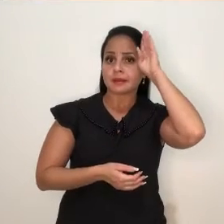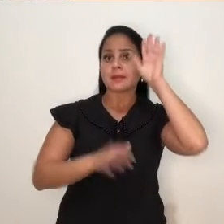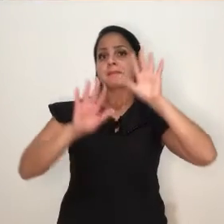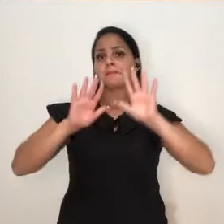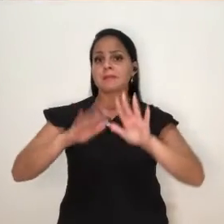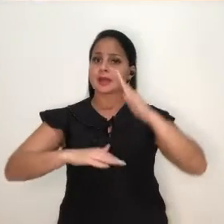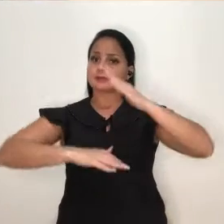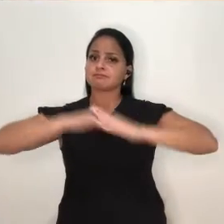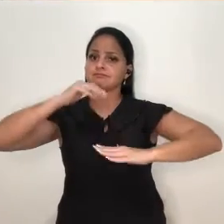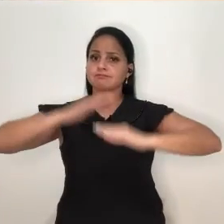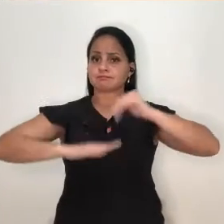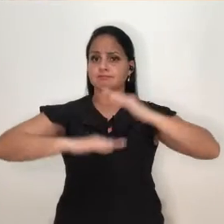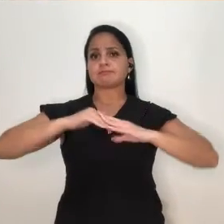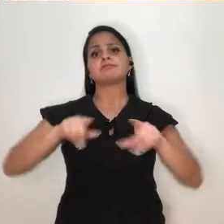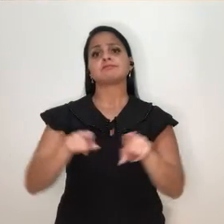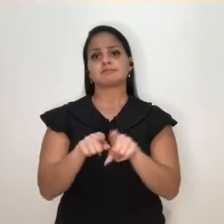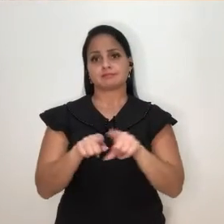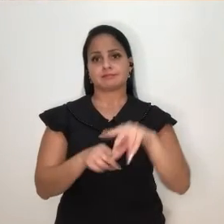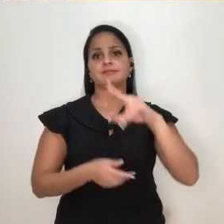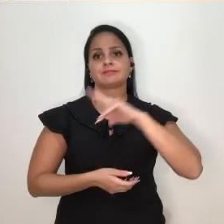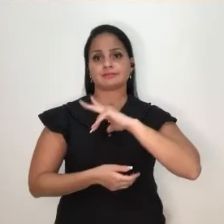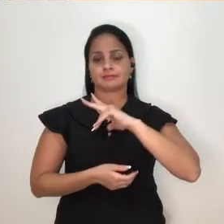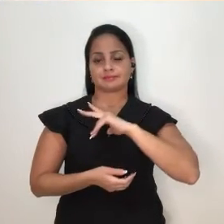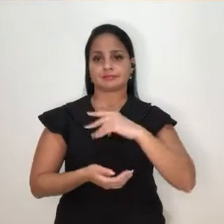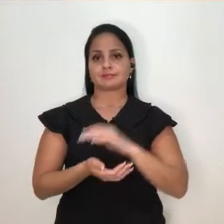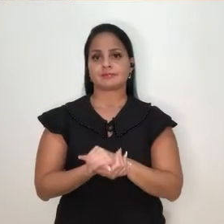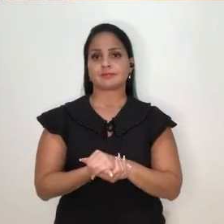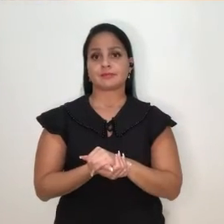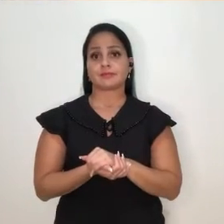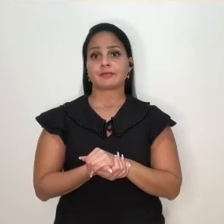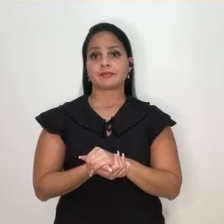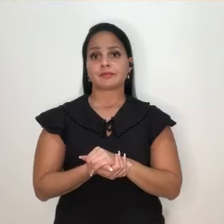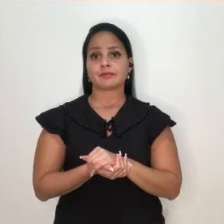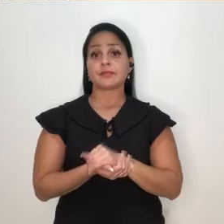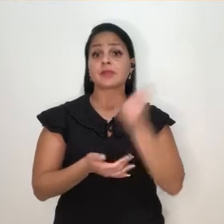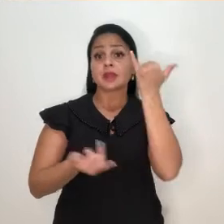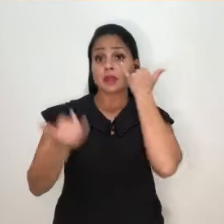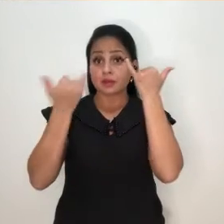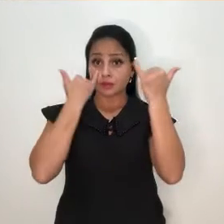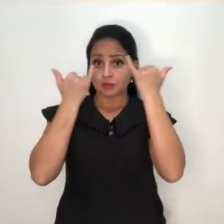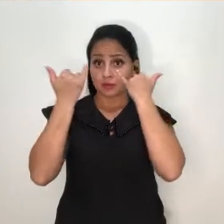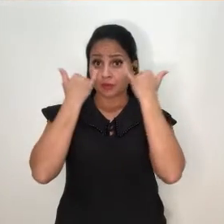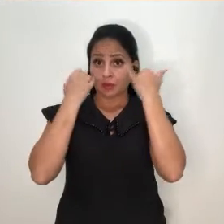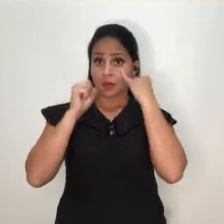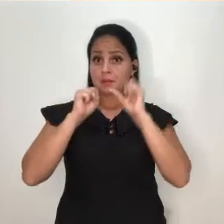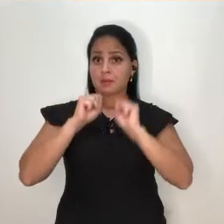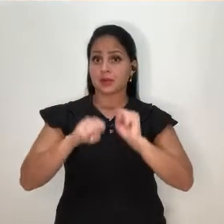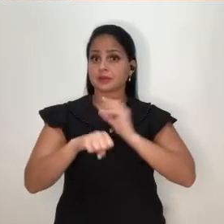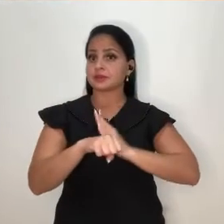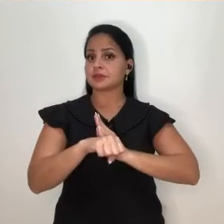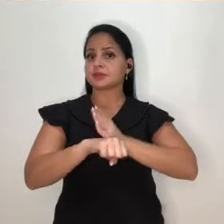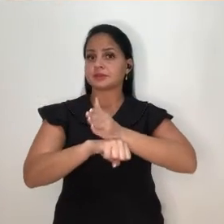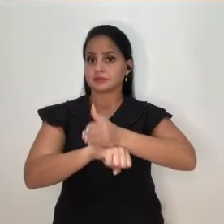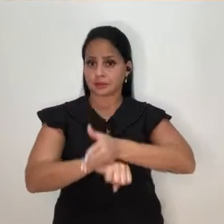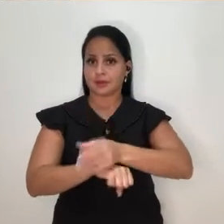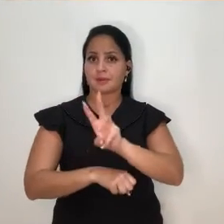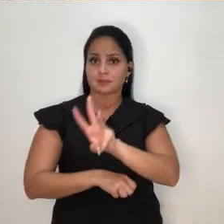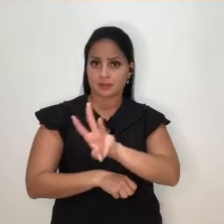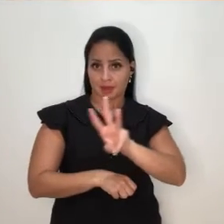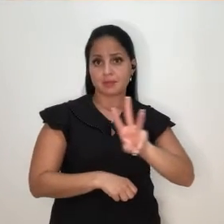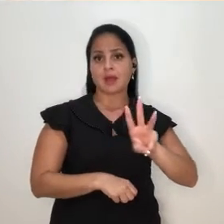do ponto de vista profissional e pessoal. Para ter mais informações, visite o nosso site